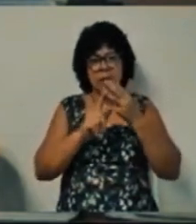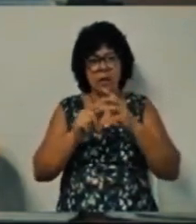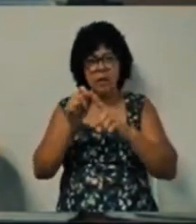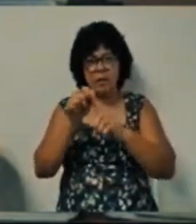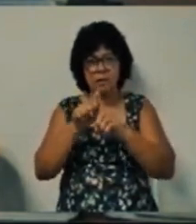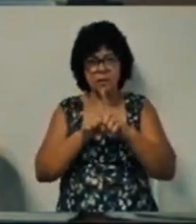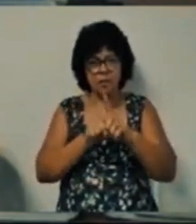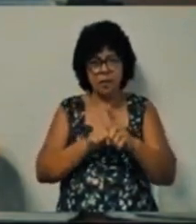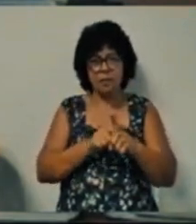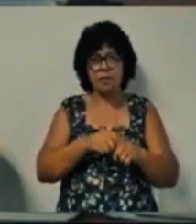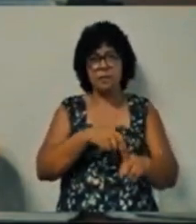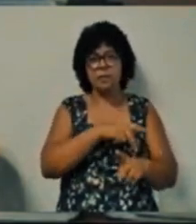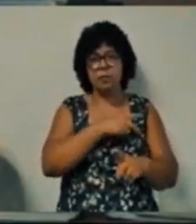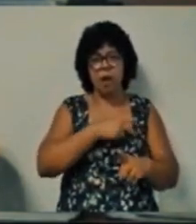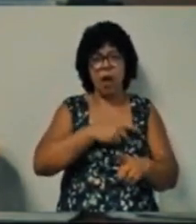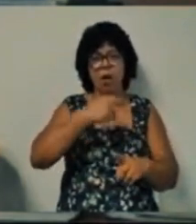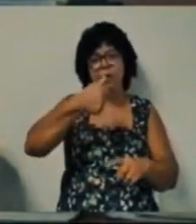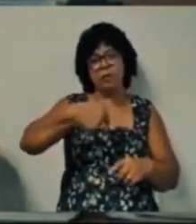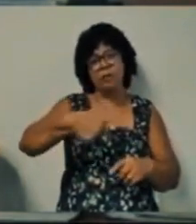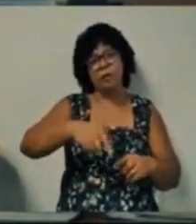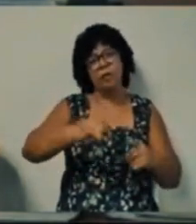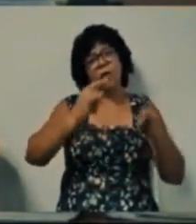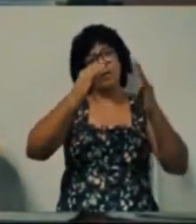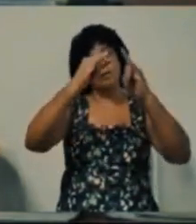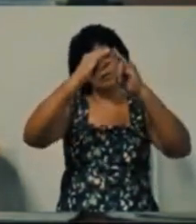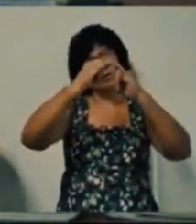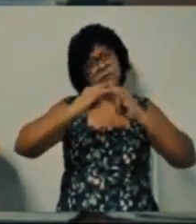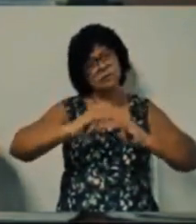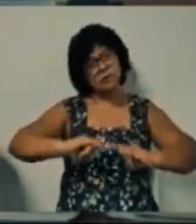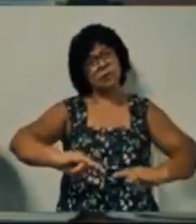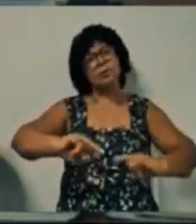frequentou a sinagoga, onde falava